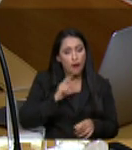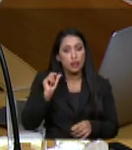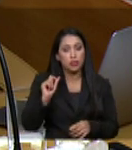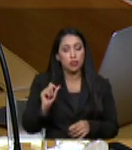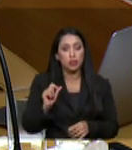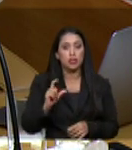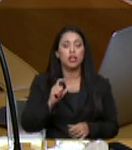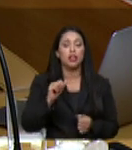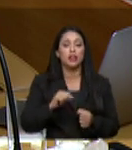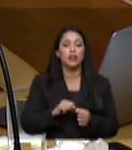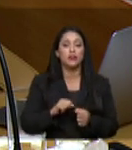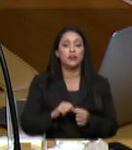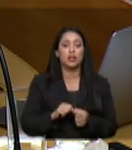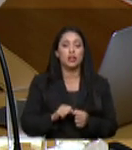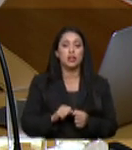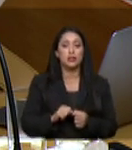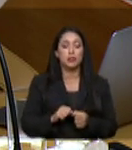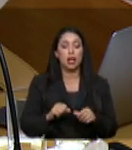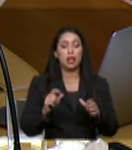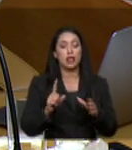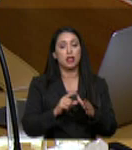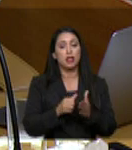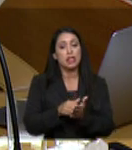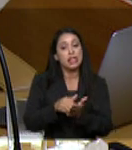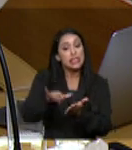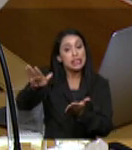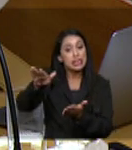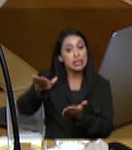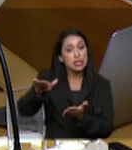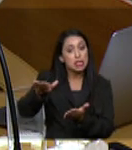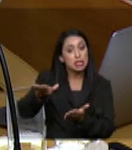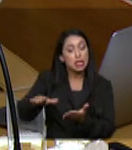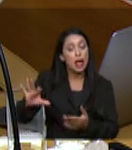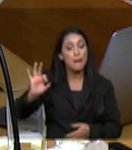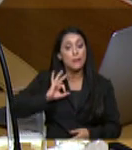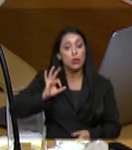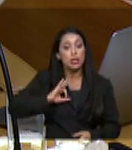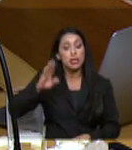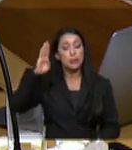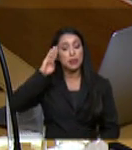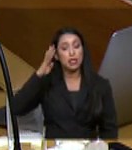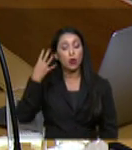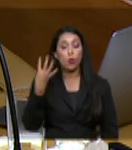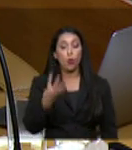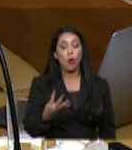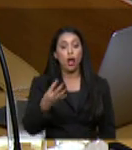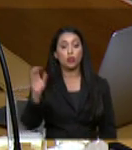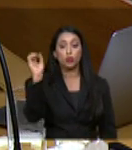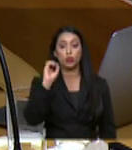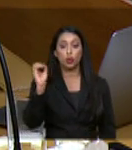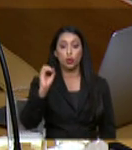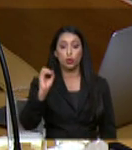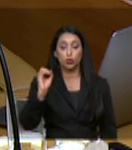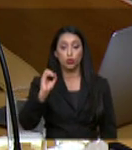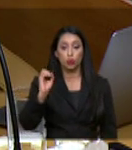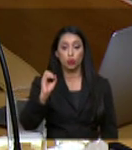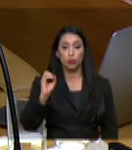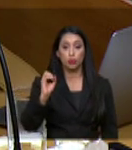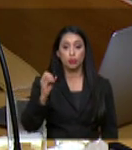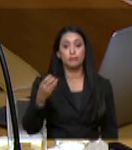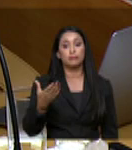que levou a sua exclusão da Polícia Militar no dia quatro de Outubro subsequente